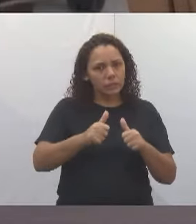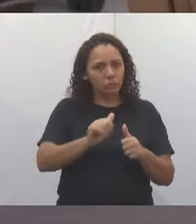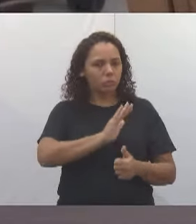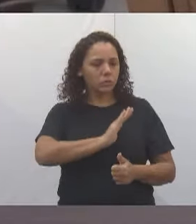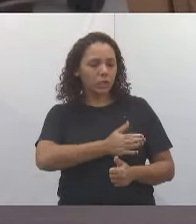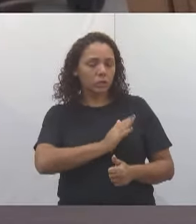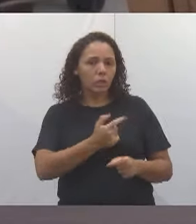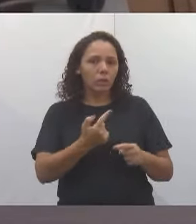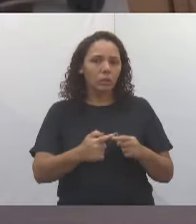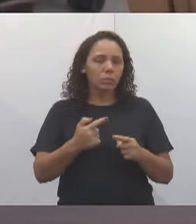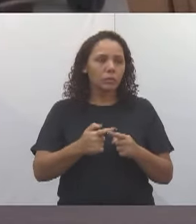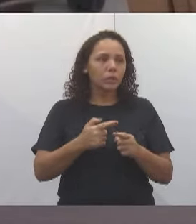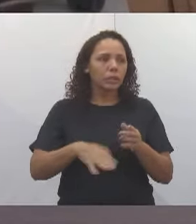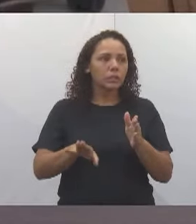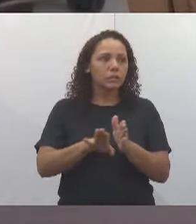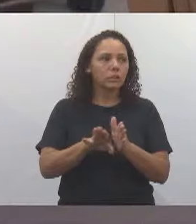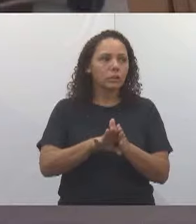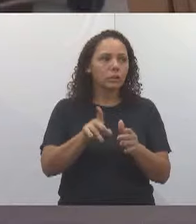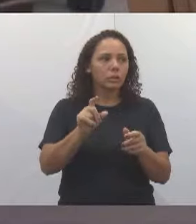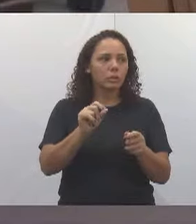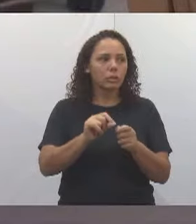lá para fazer